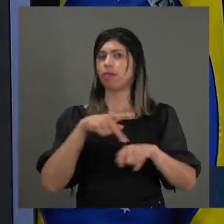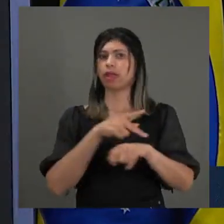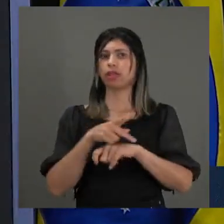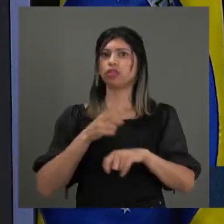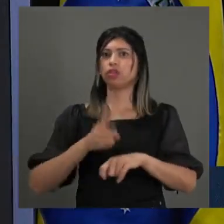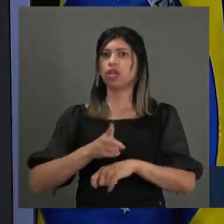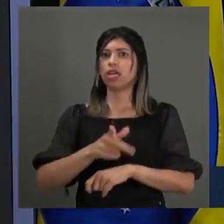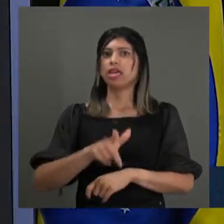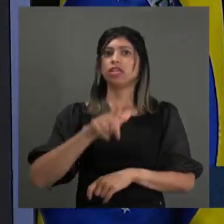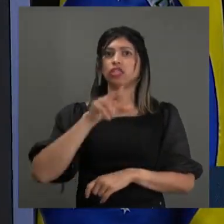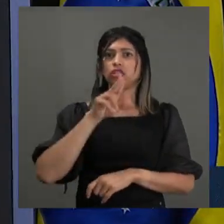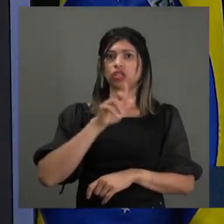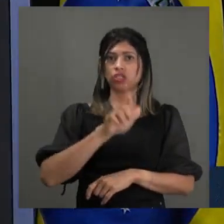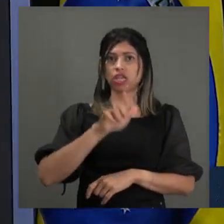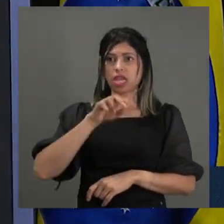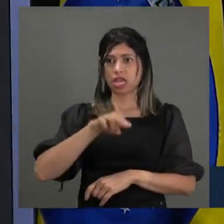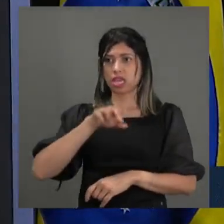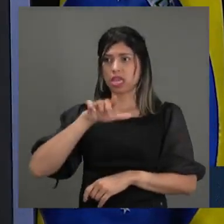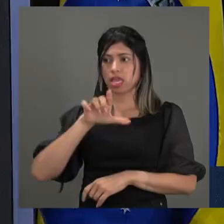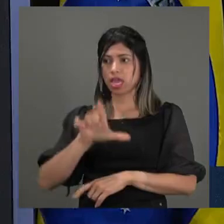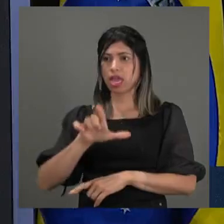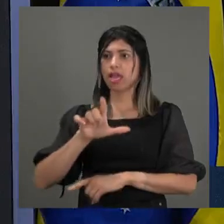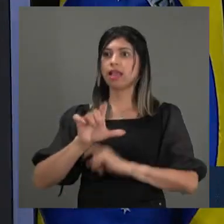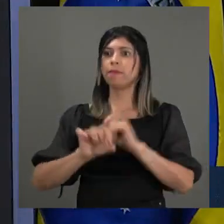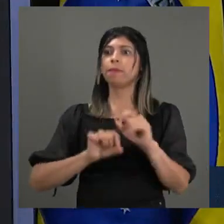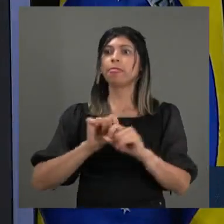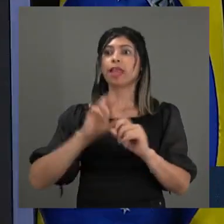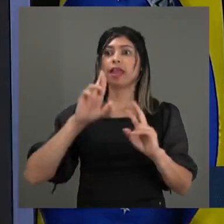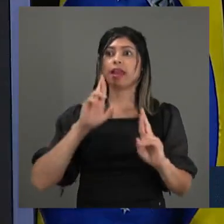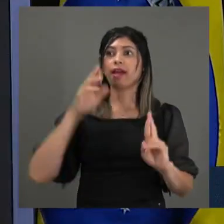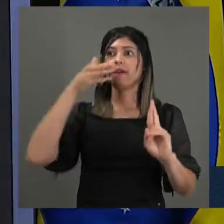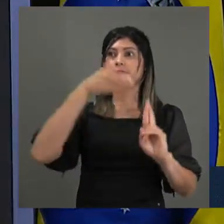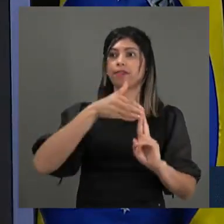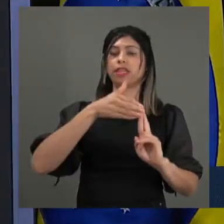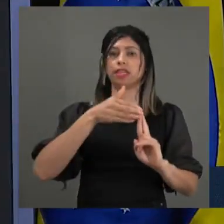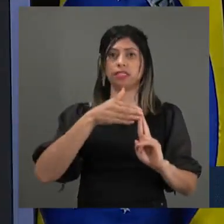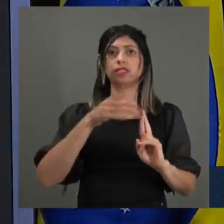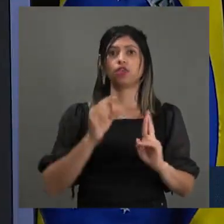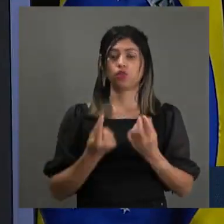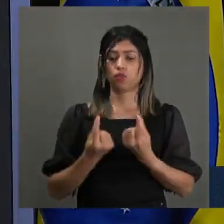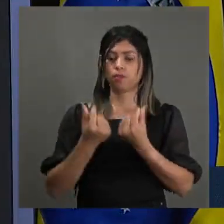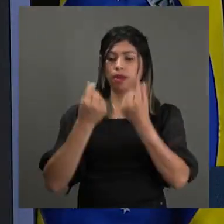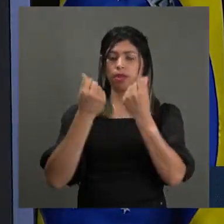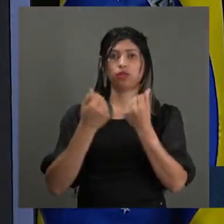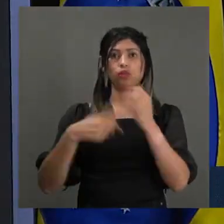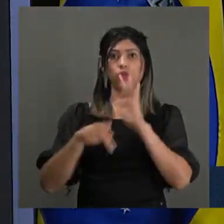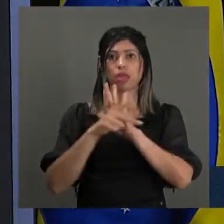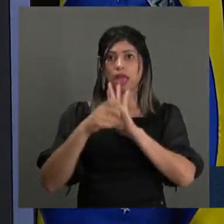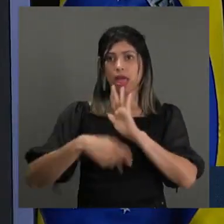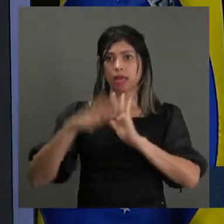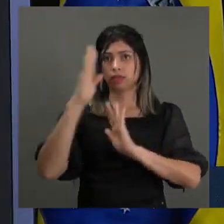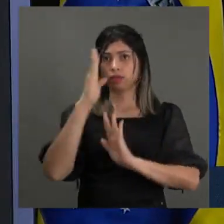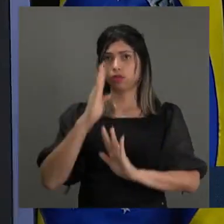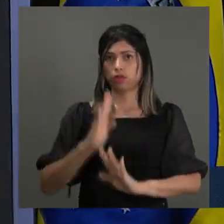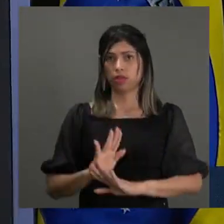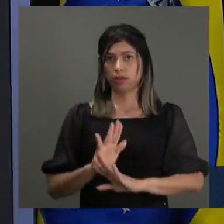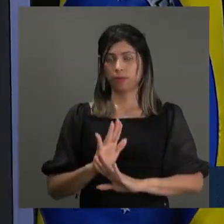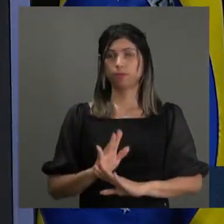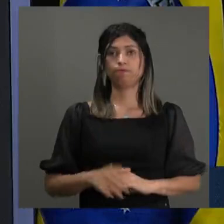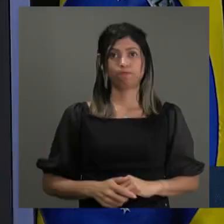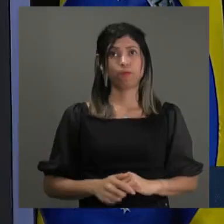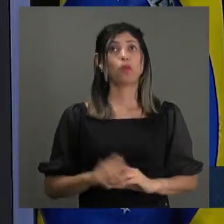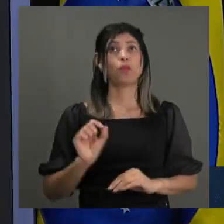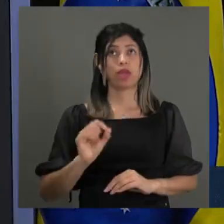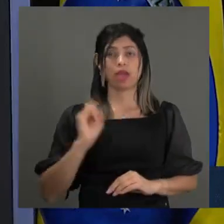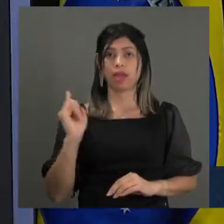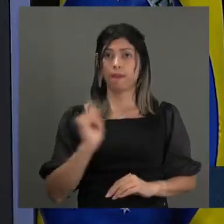GNL e esse possa ser a referência de preço no mercado nacional. Apenas um adendo